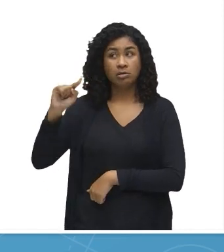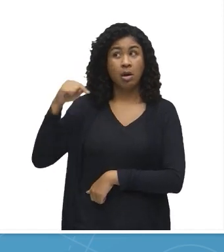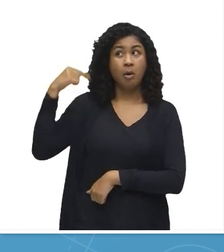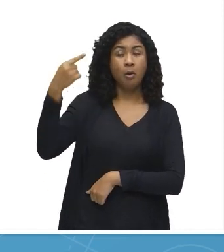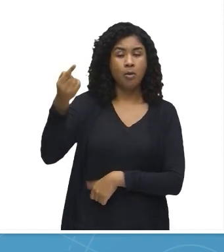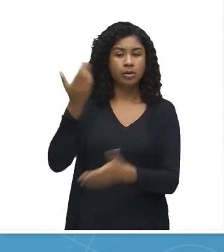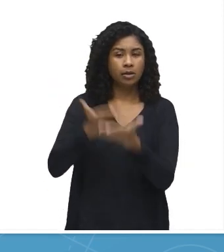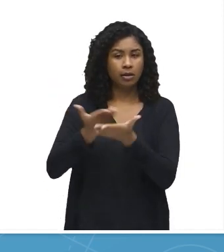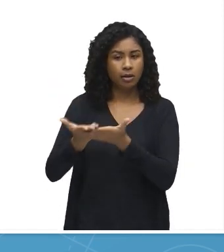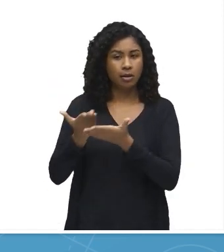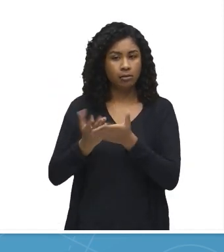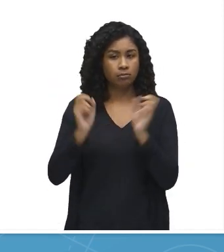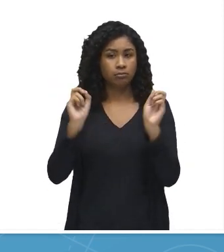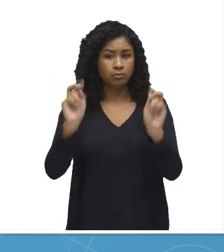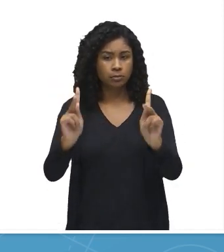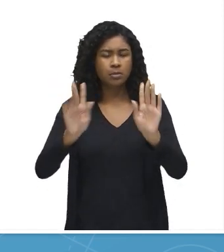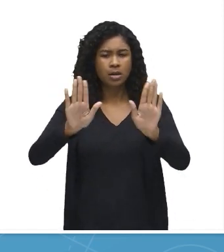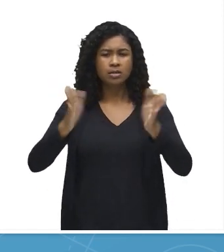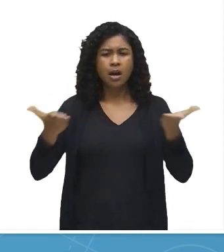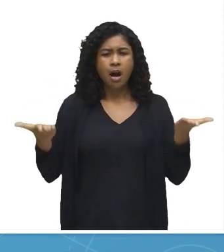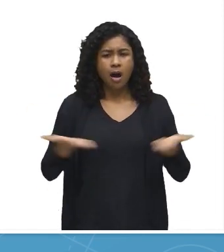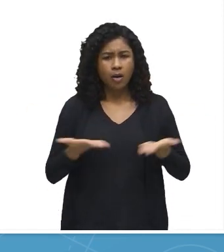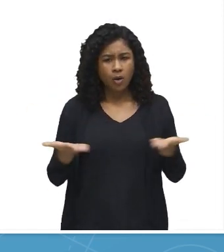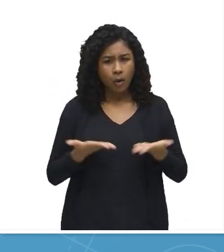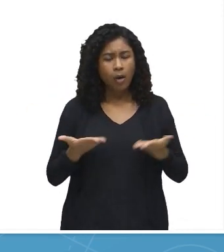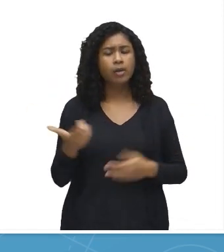próximas aulas, tá? Mas a gente